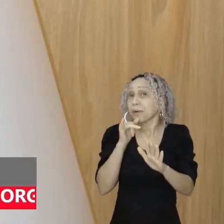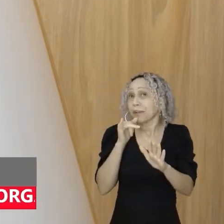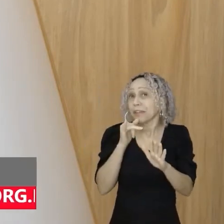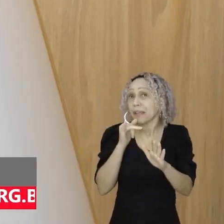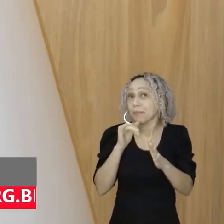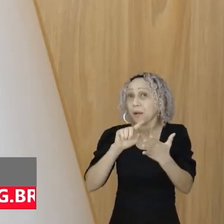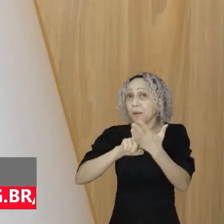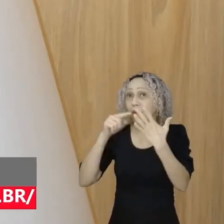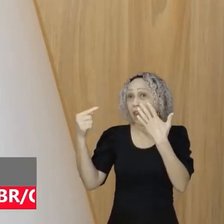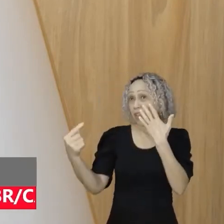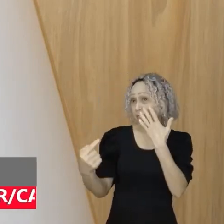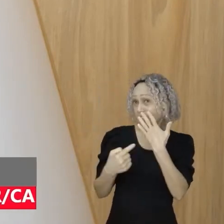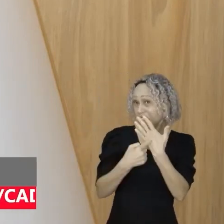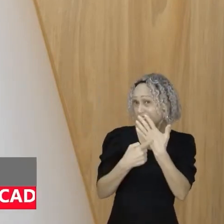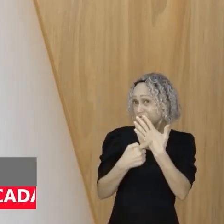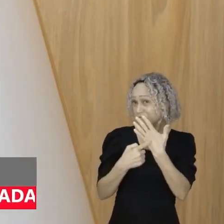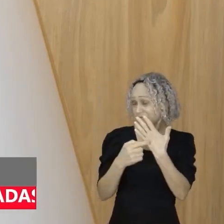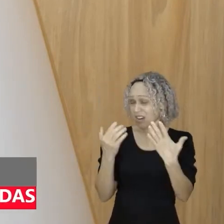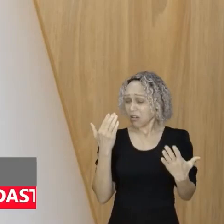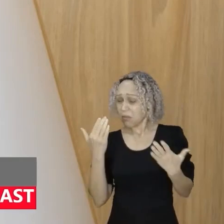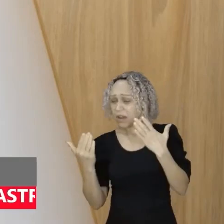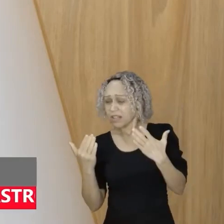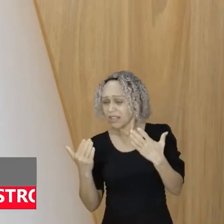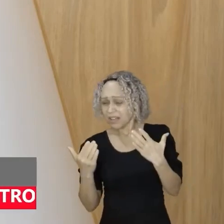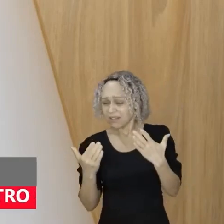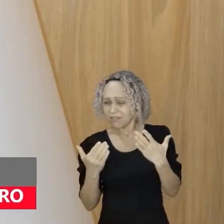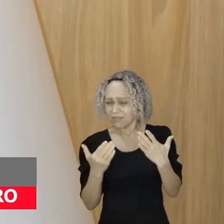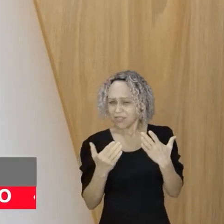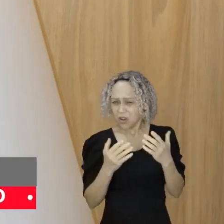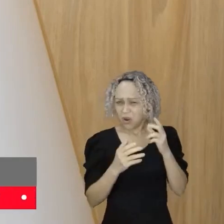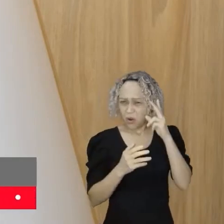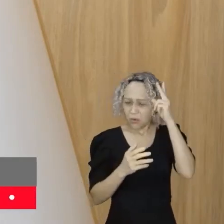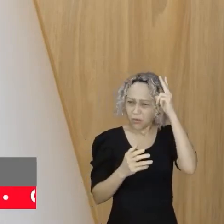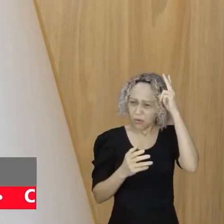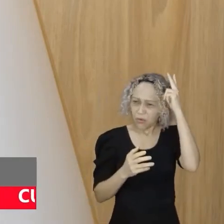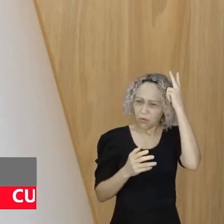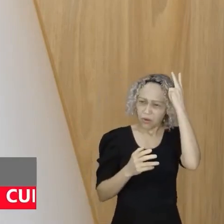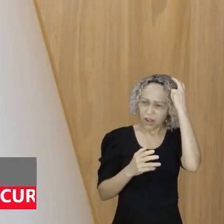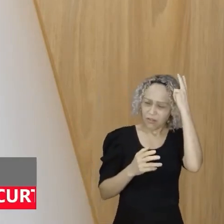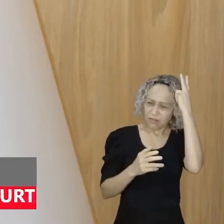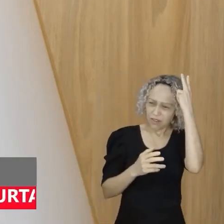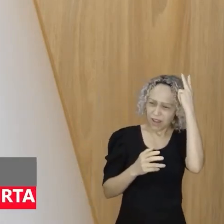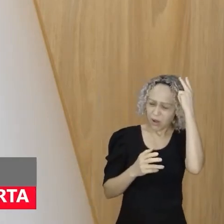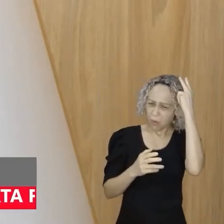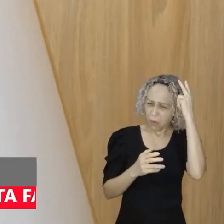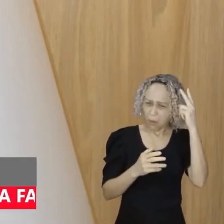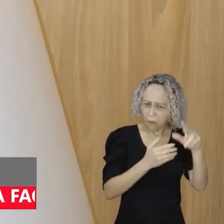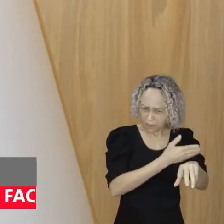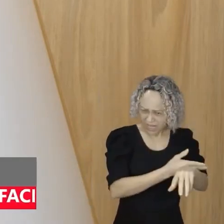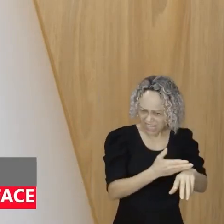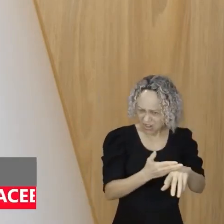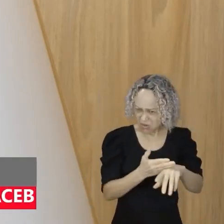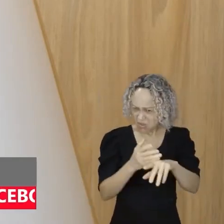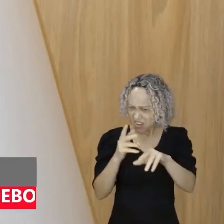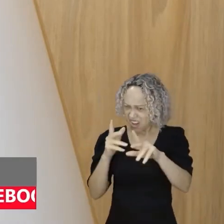vermelho. E, ou seja, o que é culpa do Bolsonaro, o que eles tramaram para o golpe, não adianta tentar julgar a culpa no outro governo do presidente Lula, que